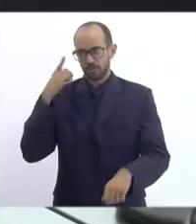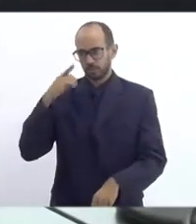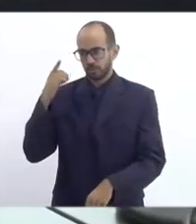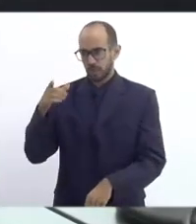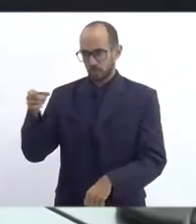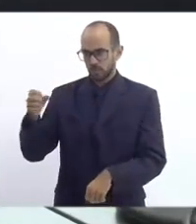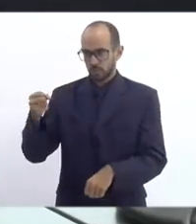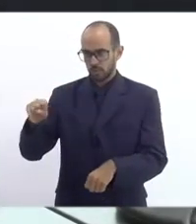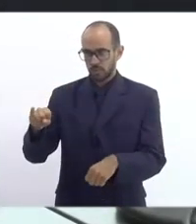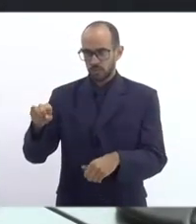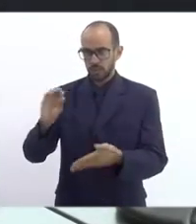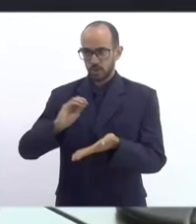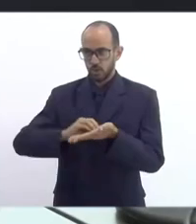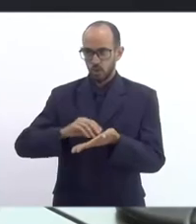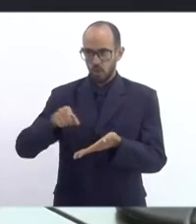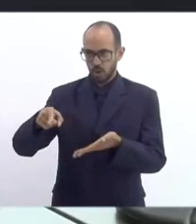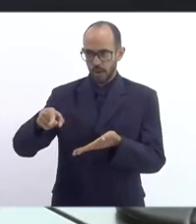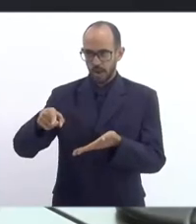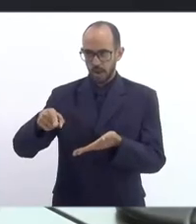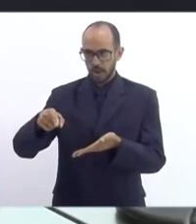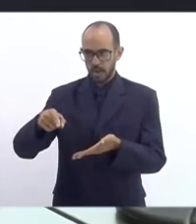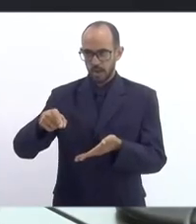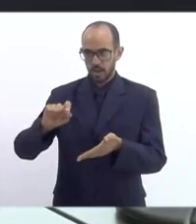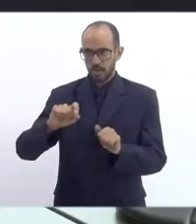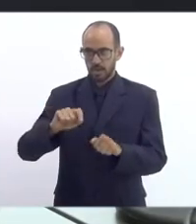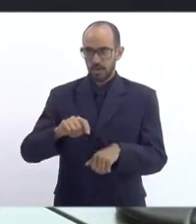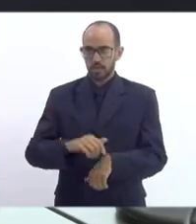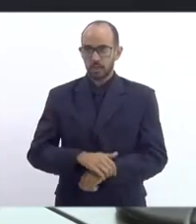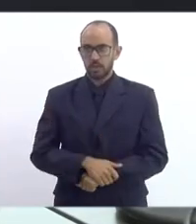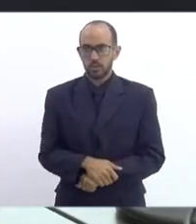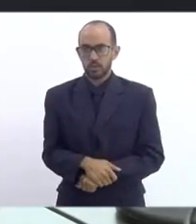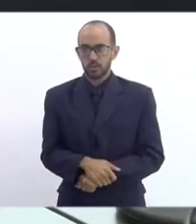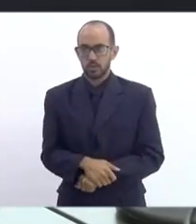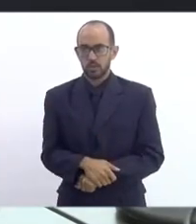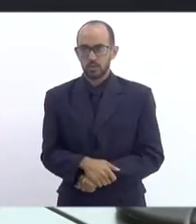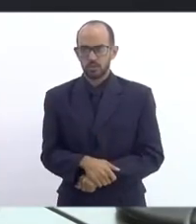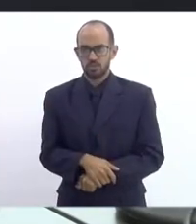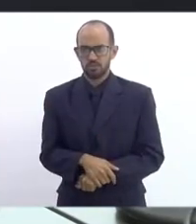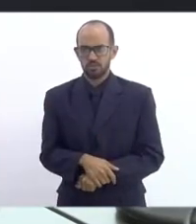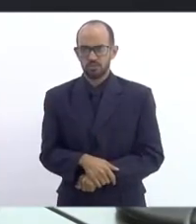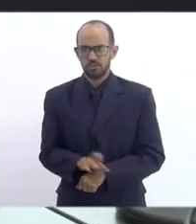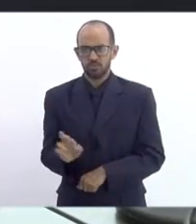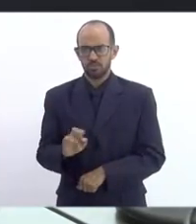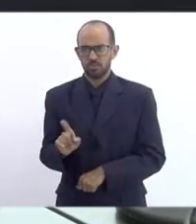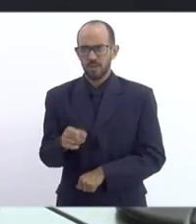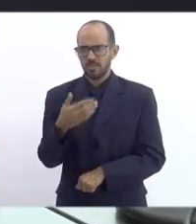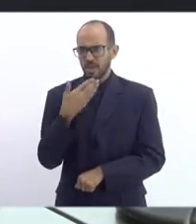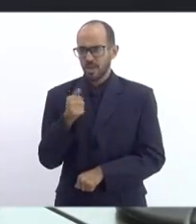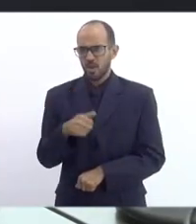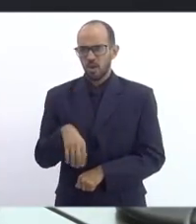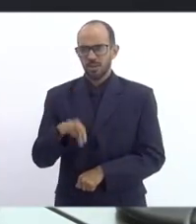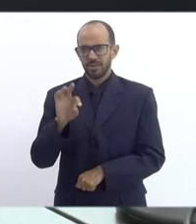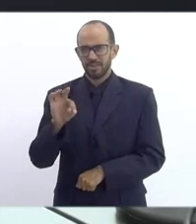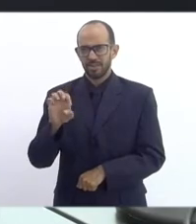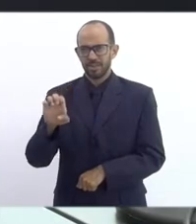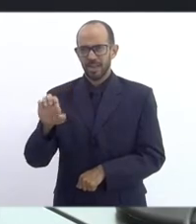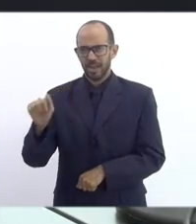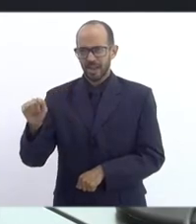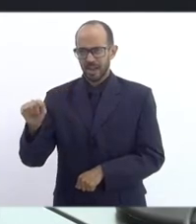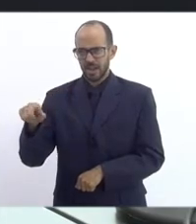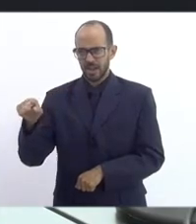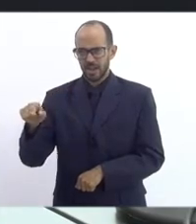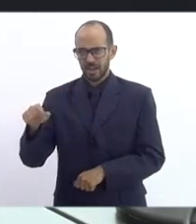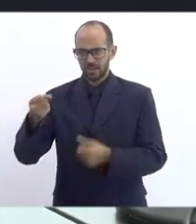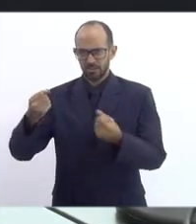botar um portal terra. Não era melhor dizer o que é terra? Então, mas está escrito. Não.